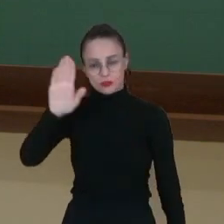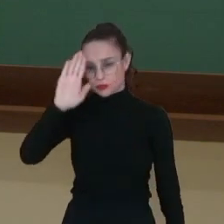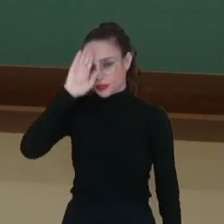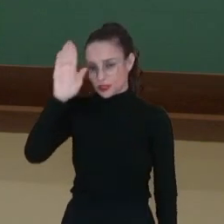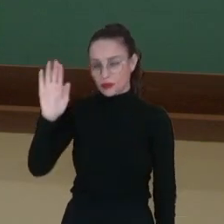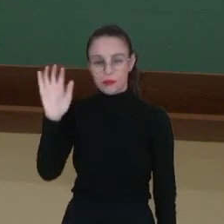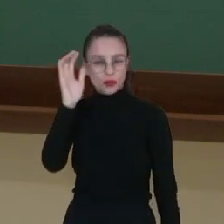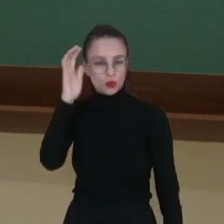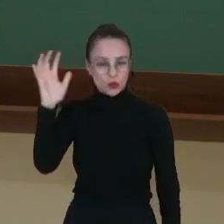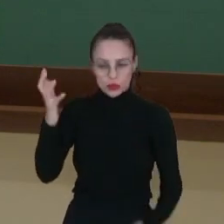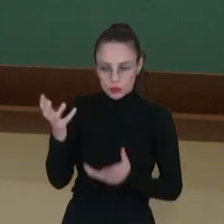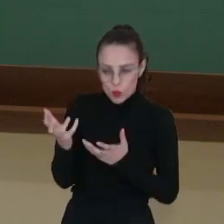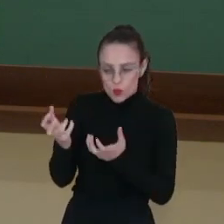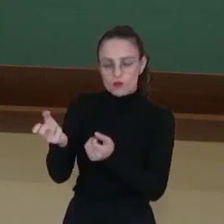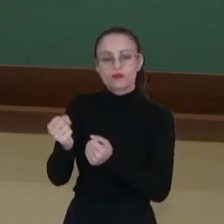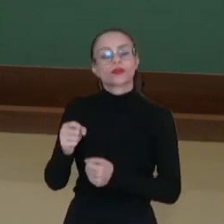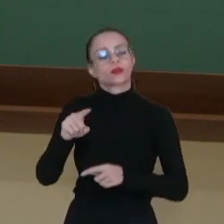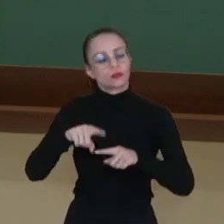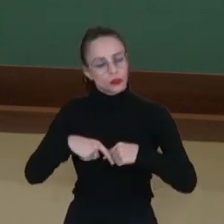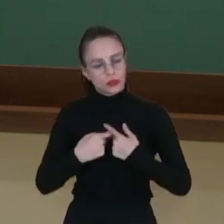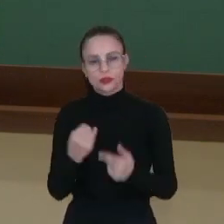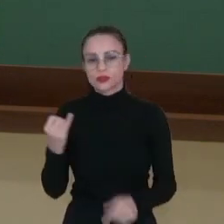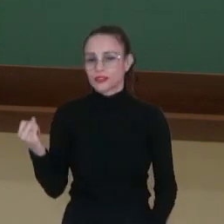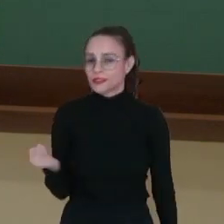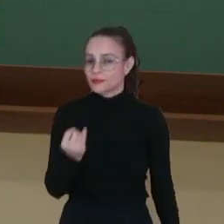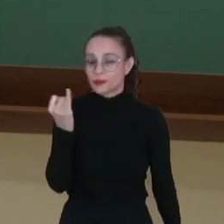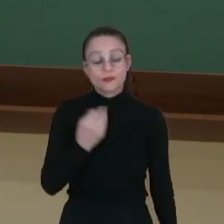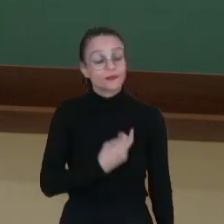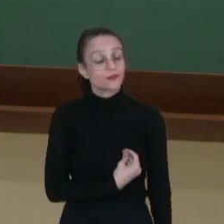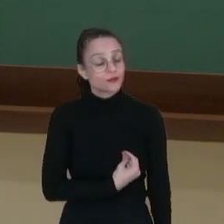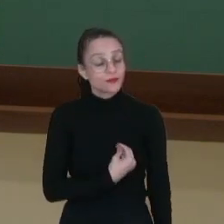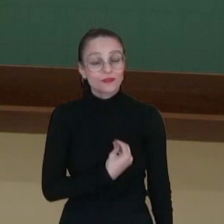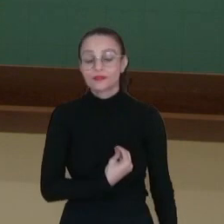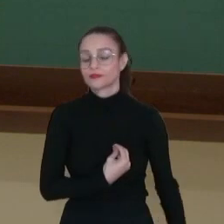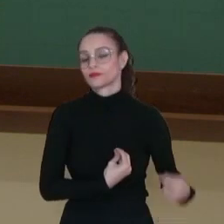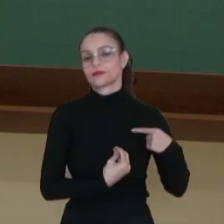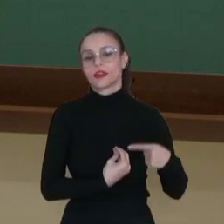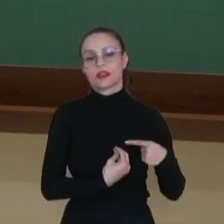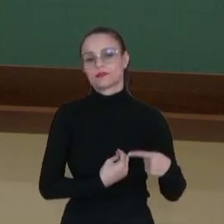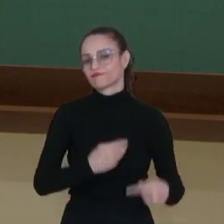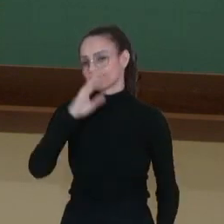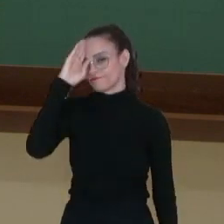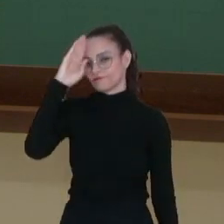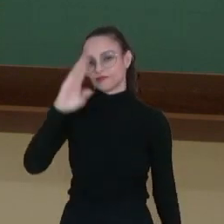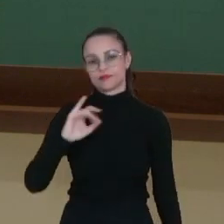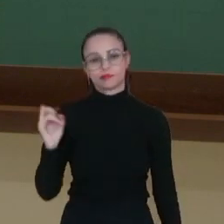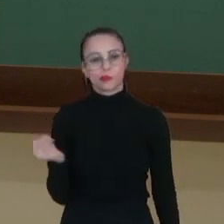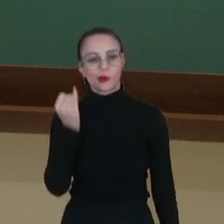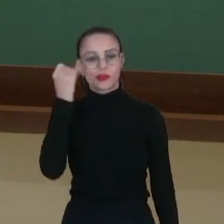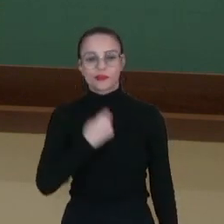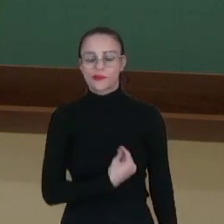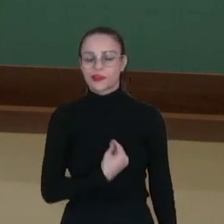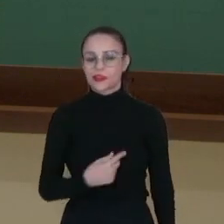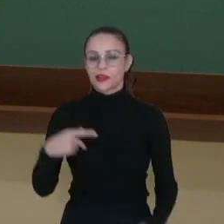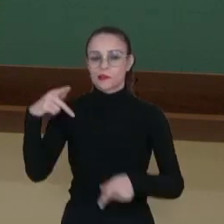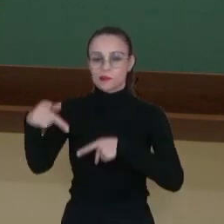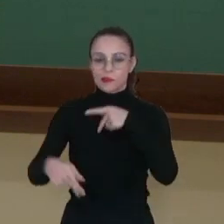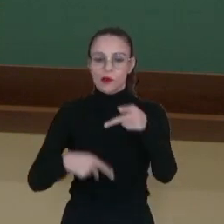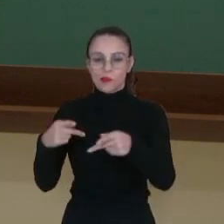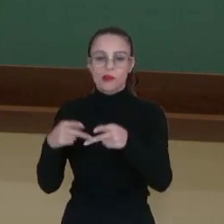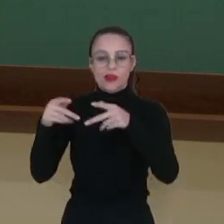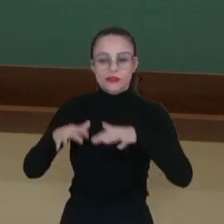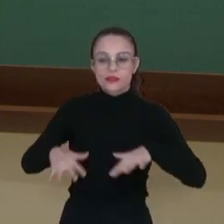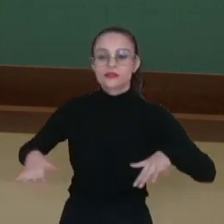semiárido, o torna indispensável, vital, ou seja, essencial para a vida da população